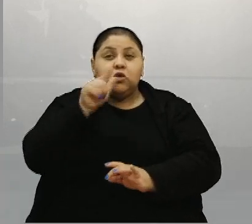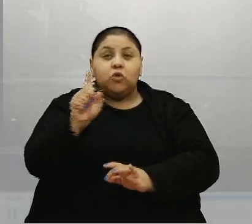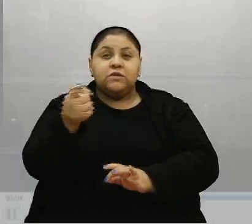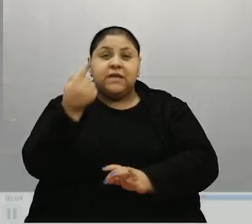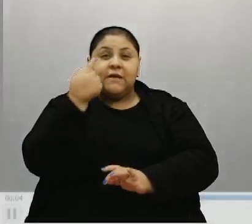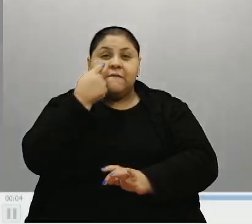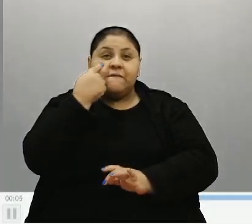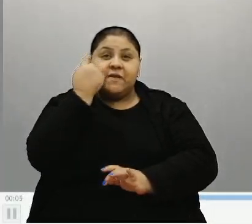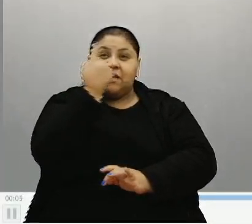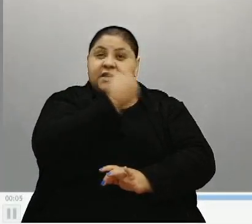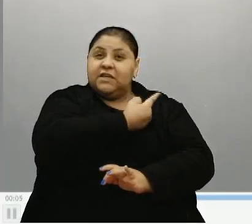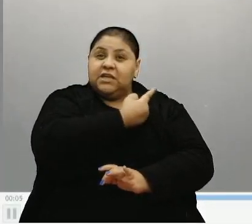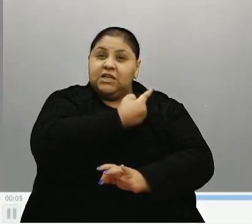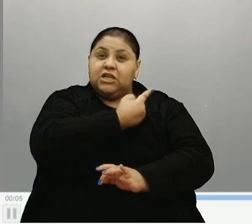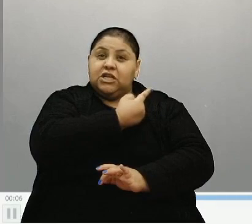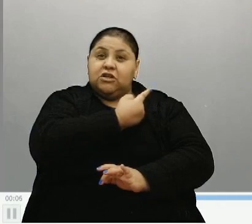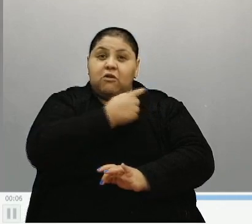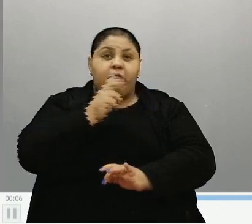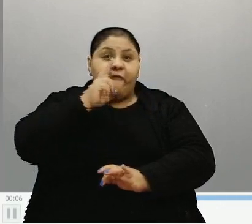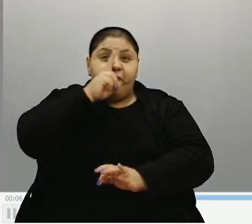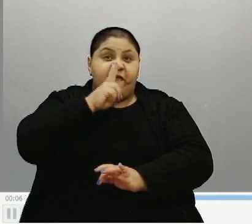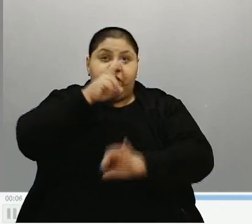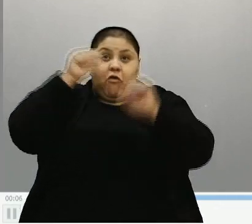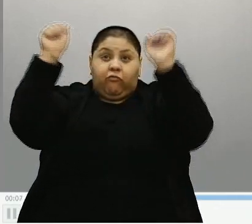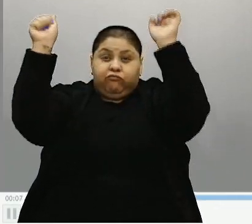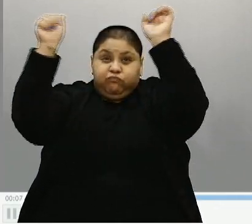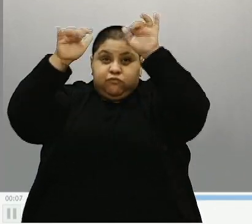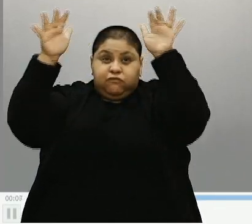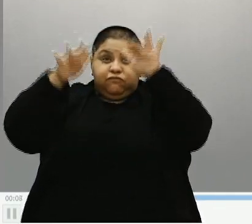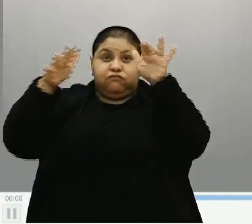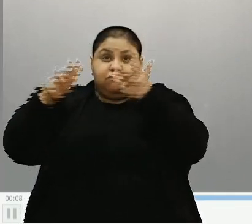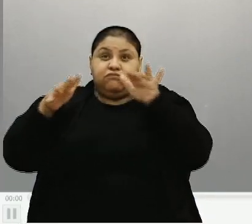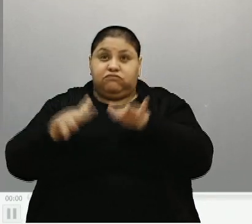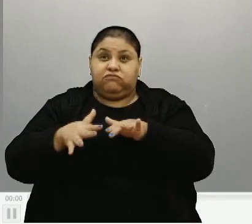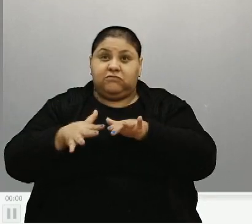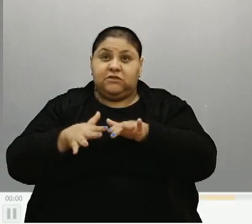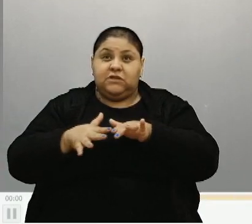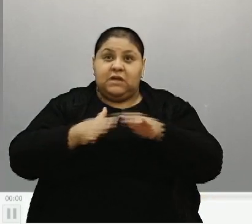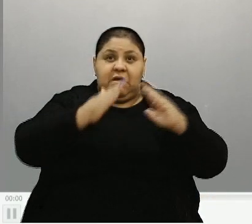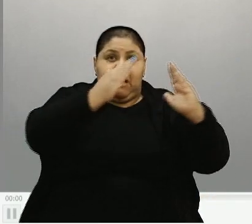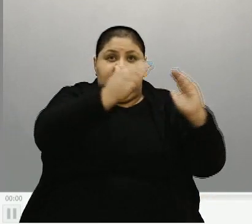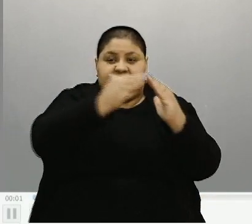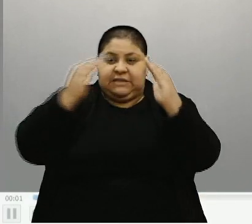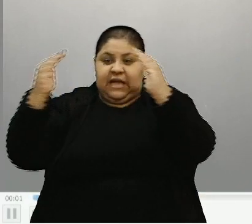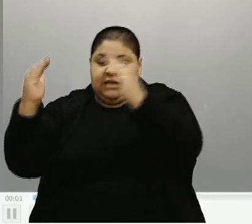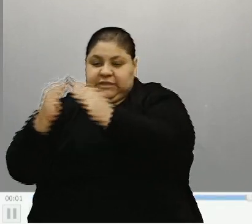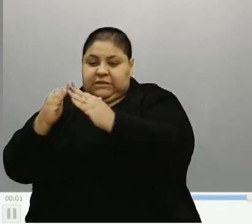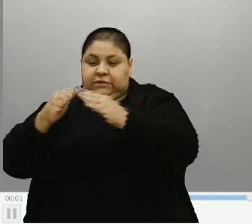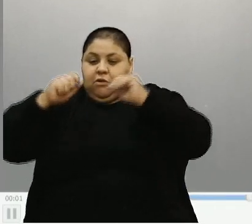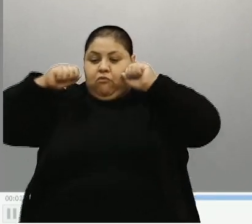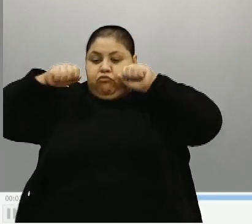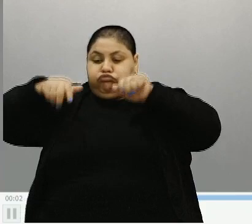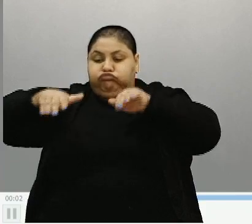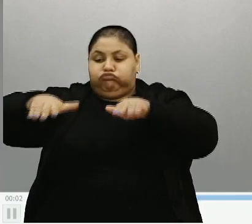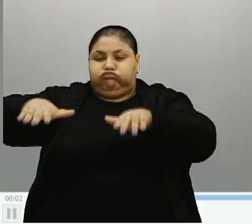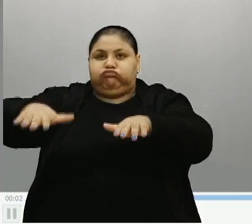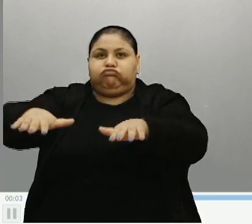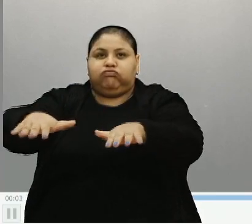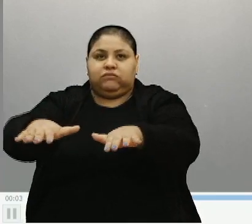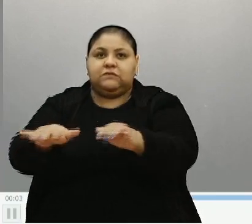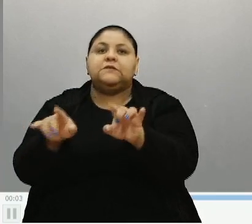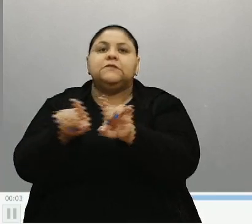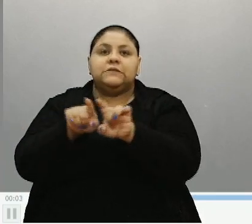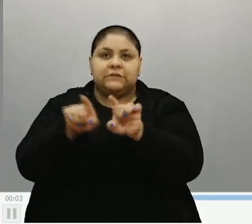quão forte está descendo a chuva por entre as casas. E essa chuva, ela também está invadindo